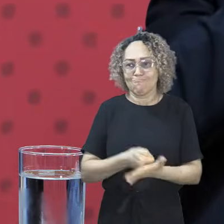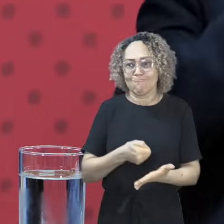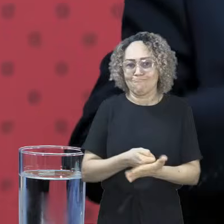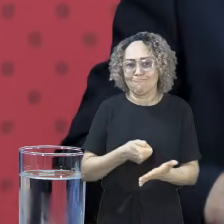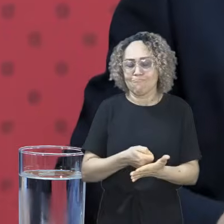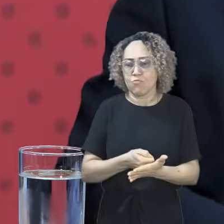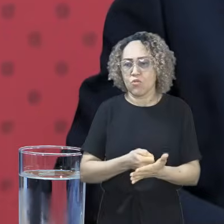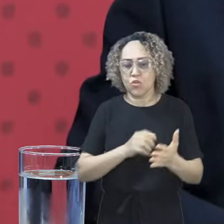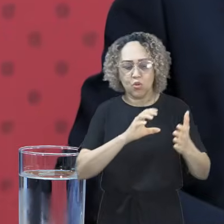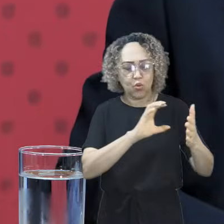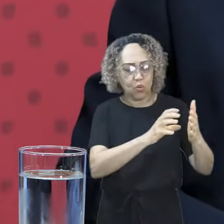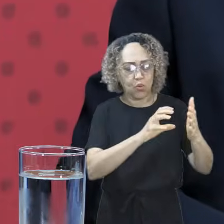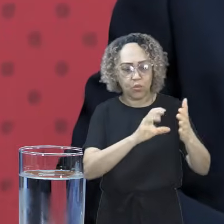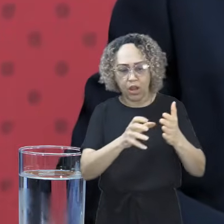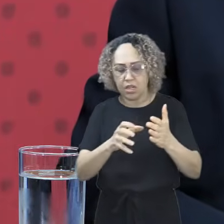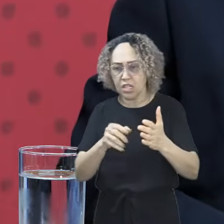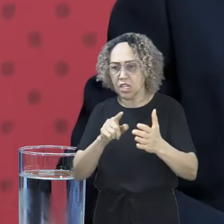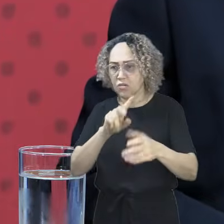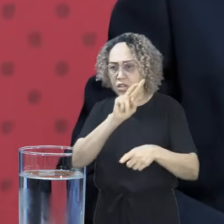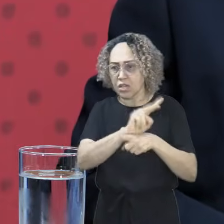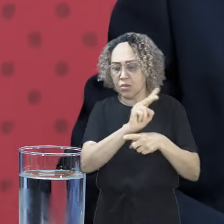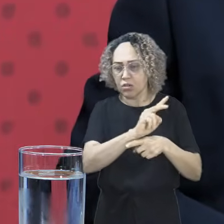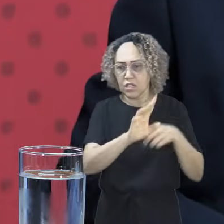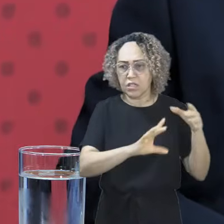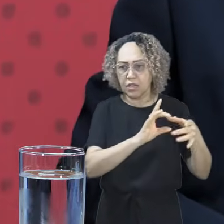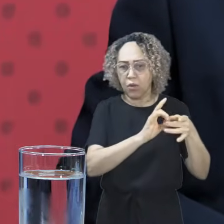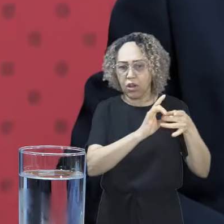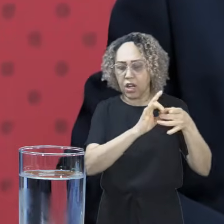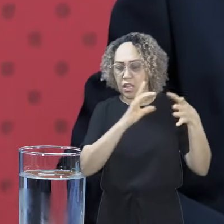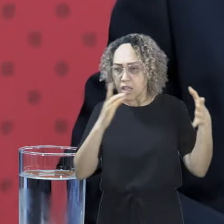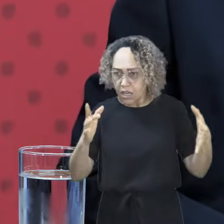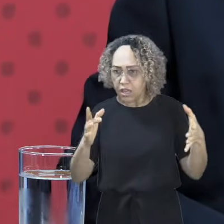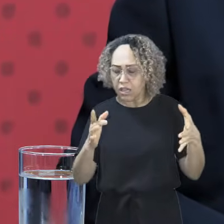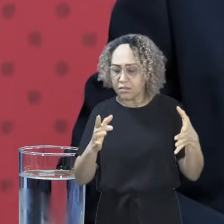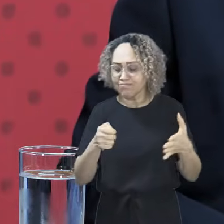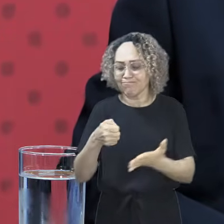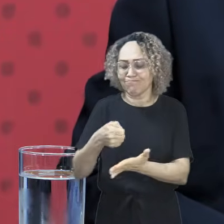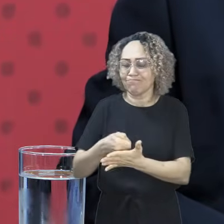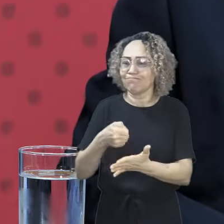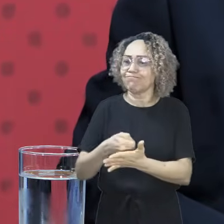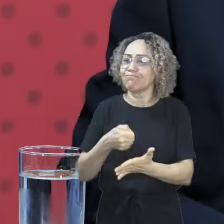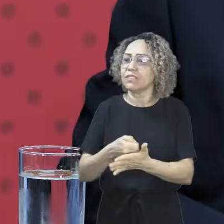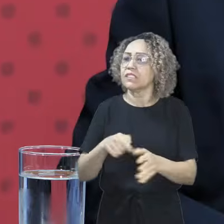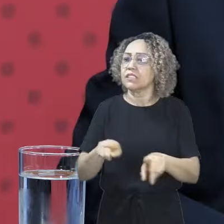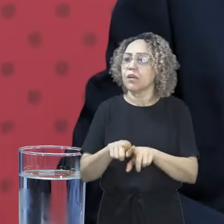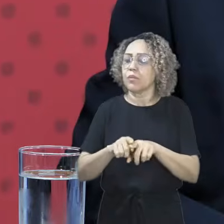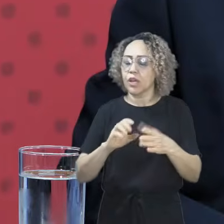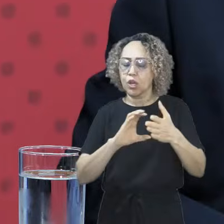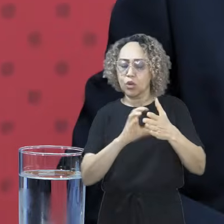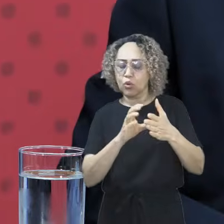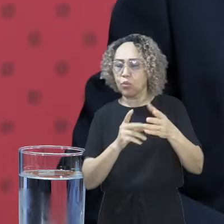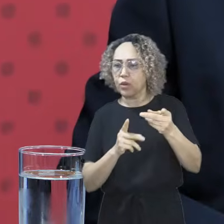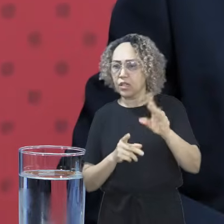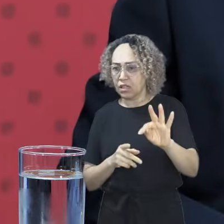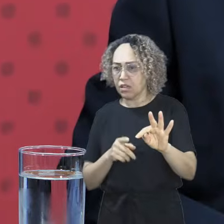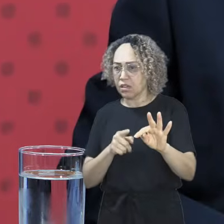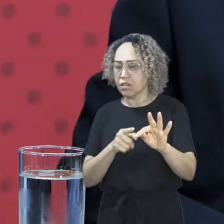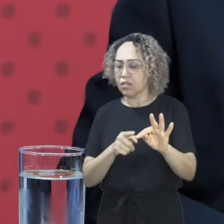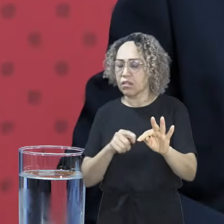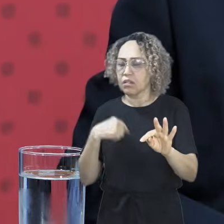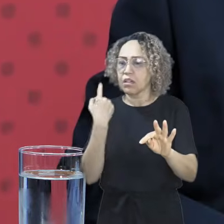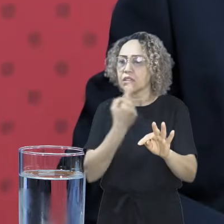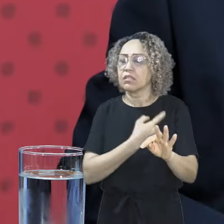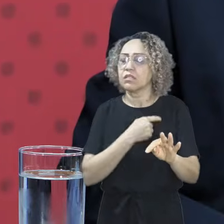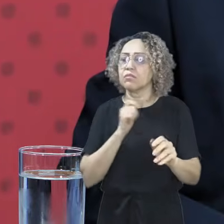defendem a democracia, e vai exigir muito do Partido dos Trabalhadores, para que a gente faça a